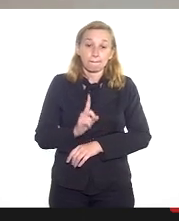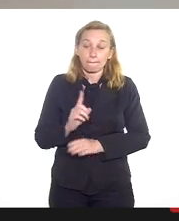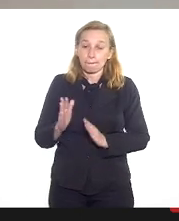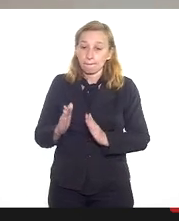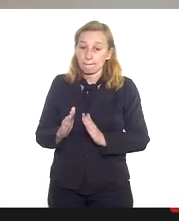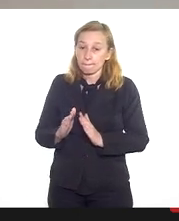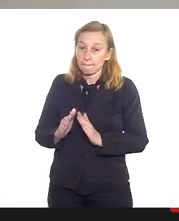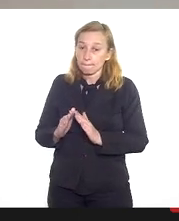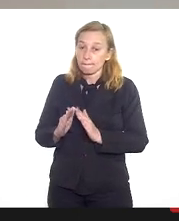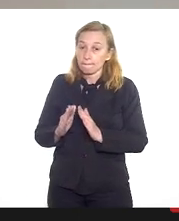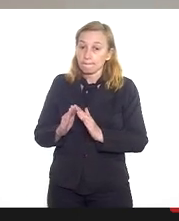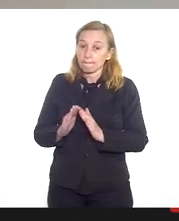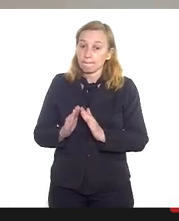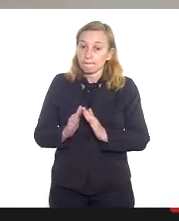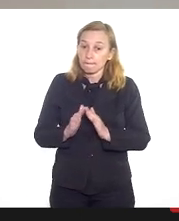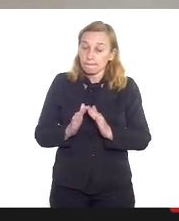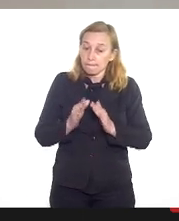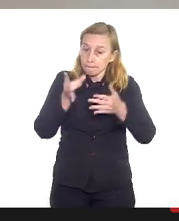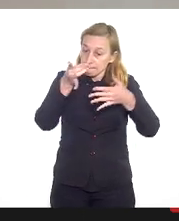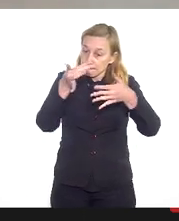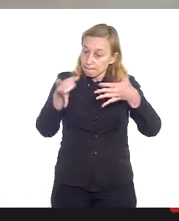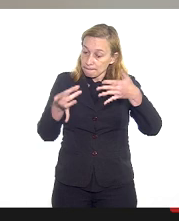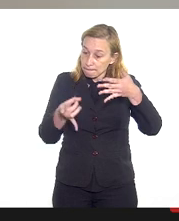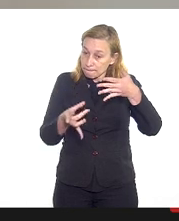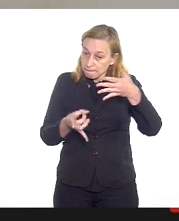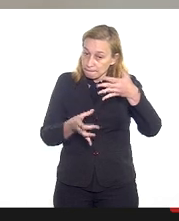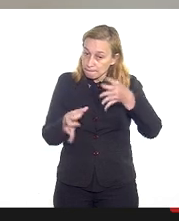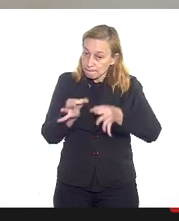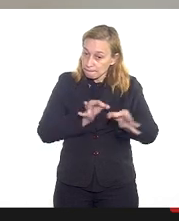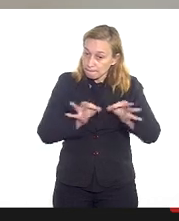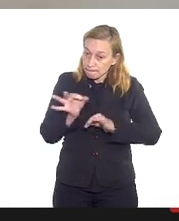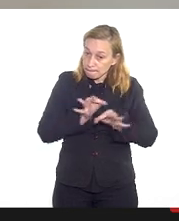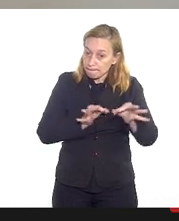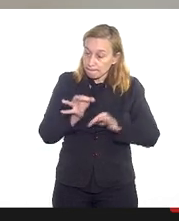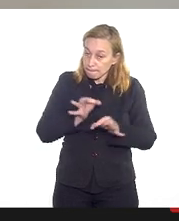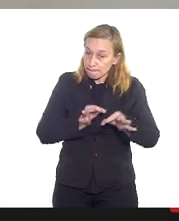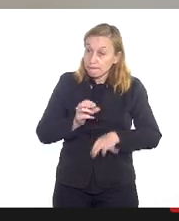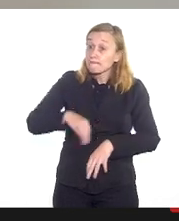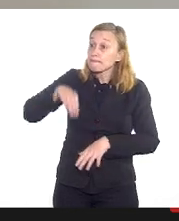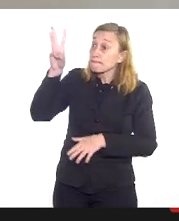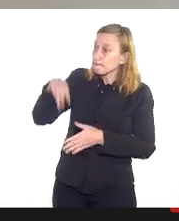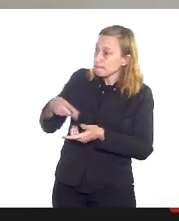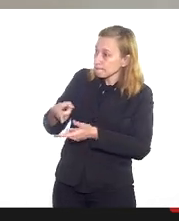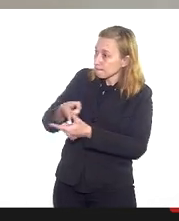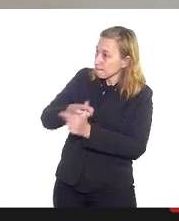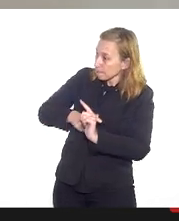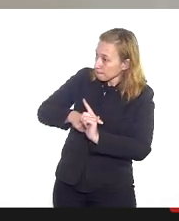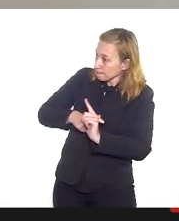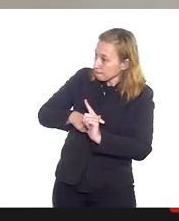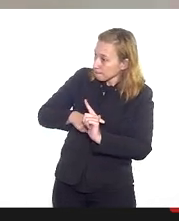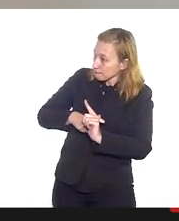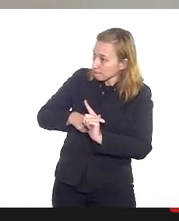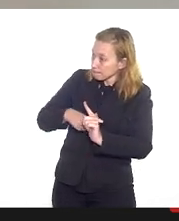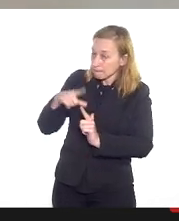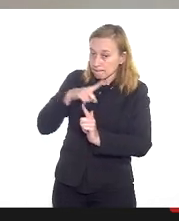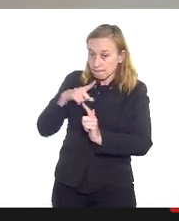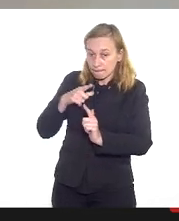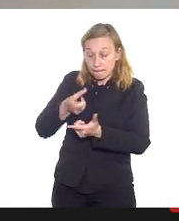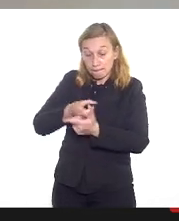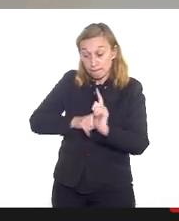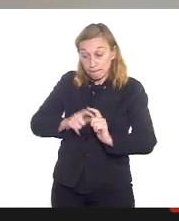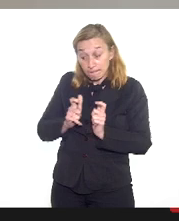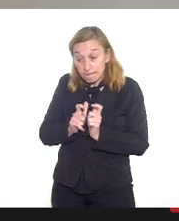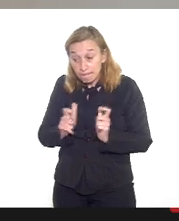requisitos bem estabelecidos, bem organizados para poder selecionar aquele devedor que tem uma dívida